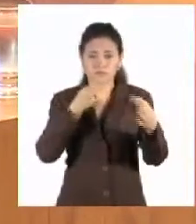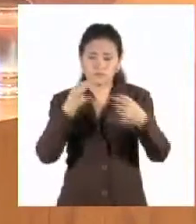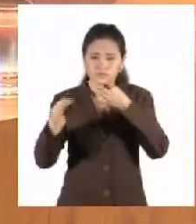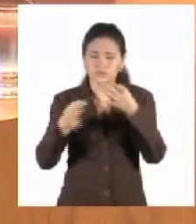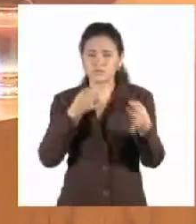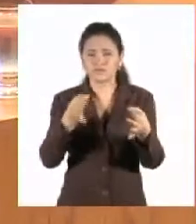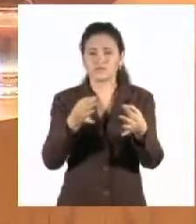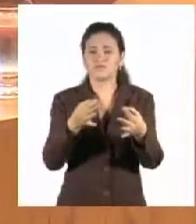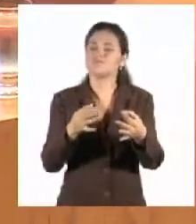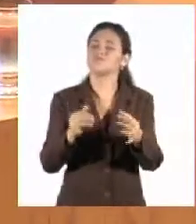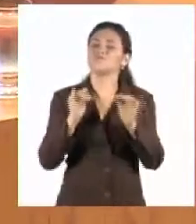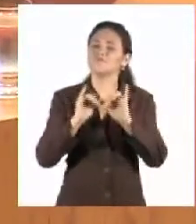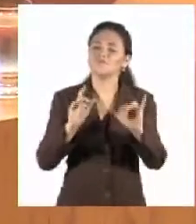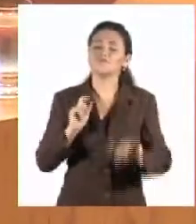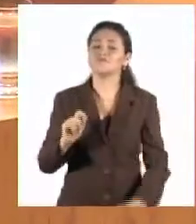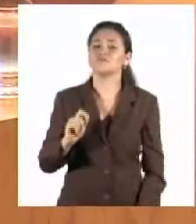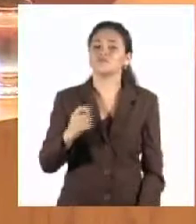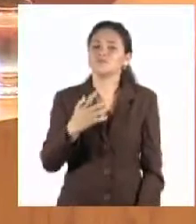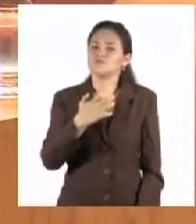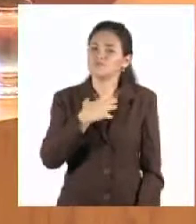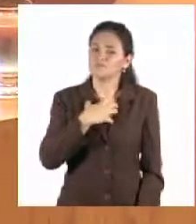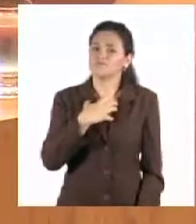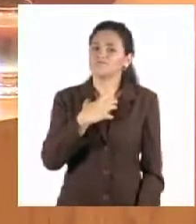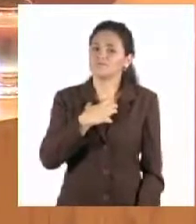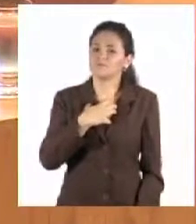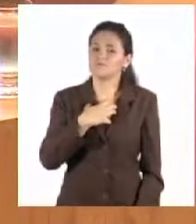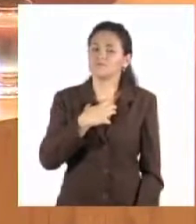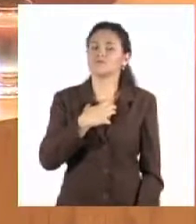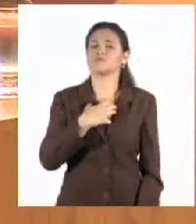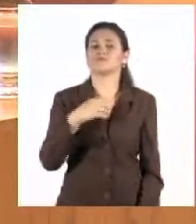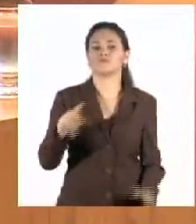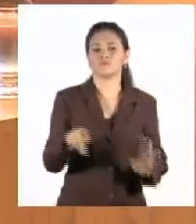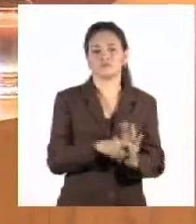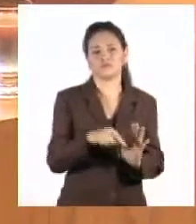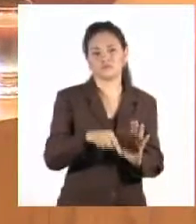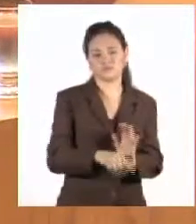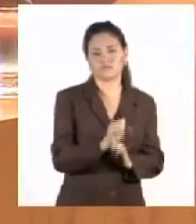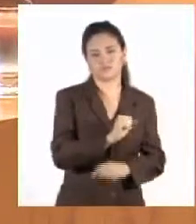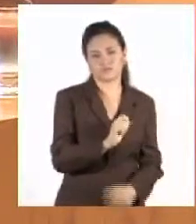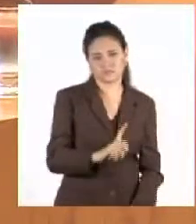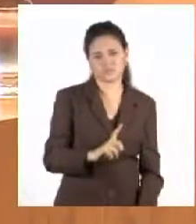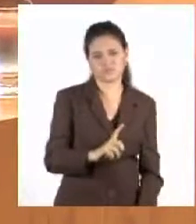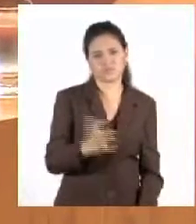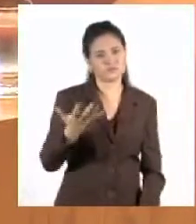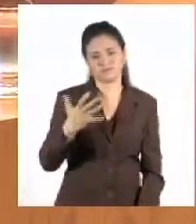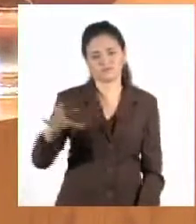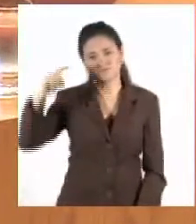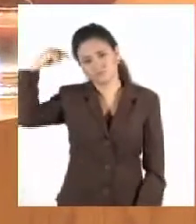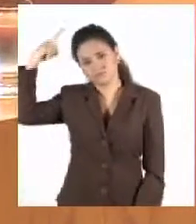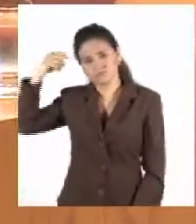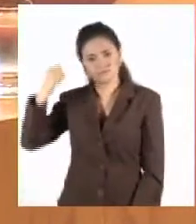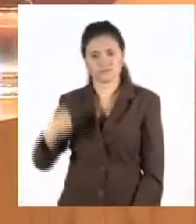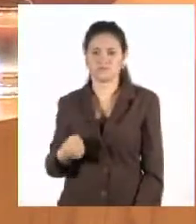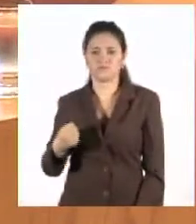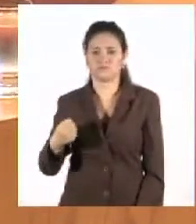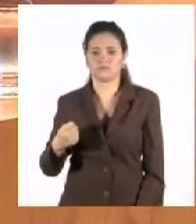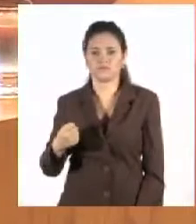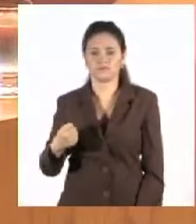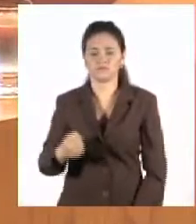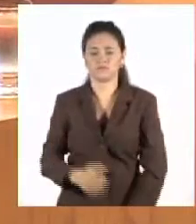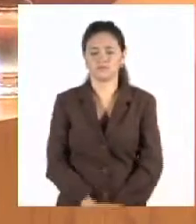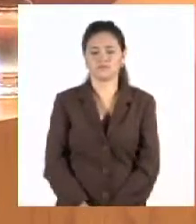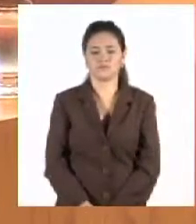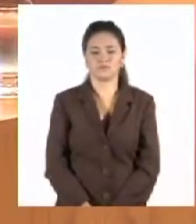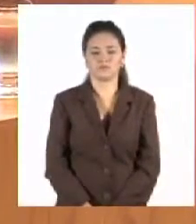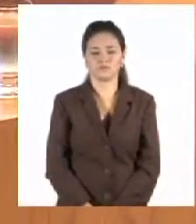o sentimento deles que eles pertencem a São Luís, não a São José de Ribamar. E, hora que eu posso